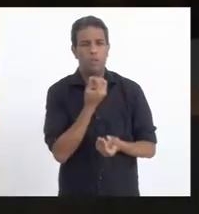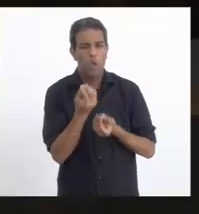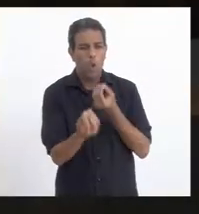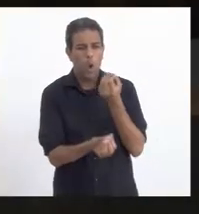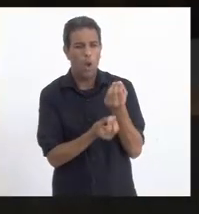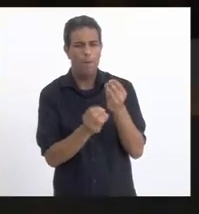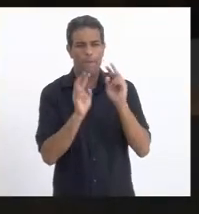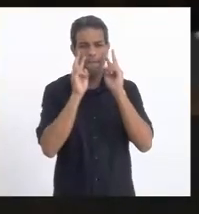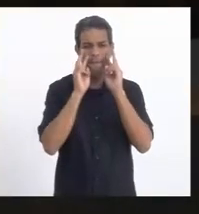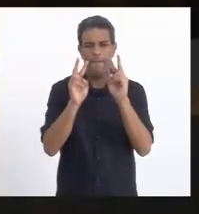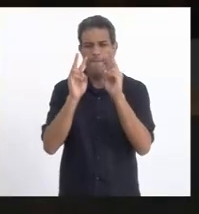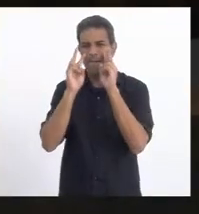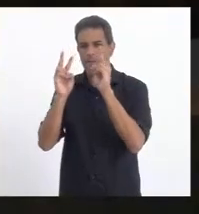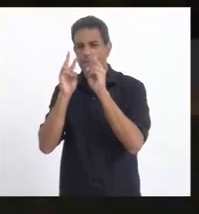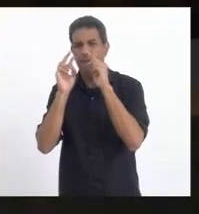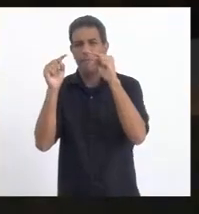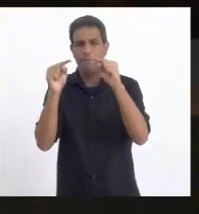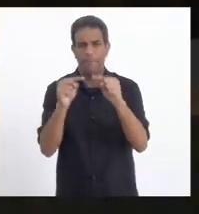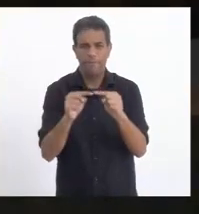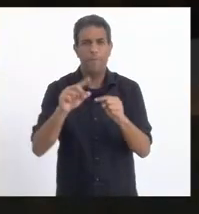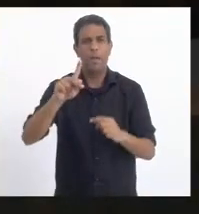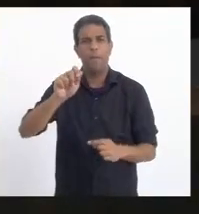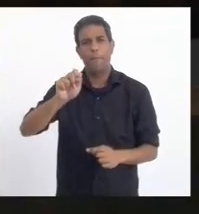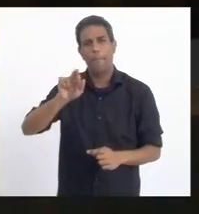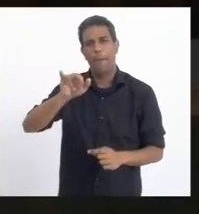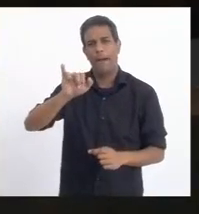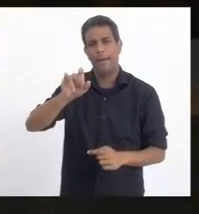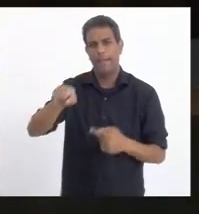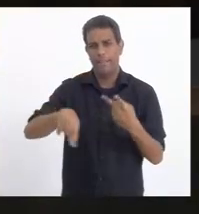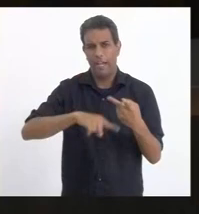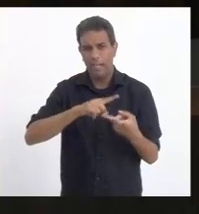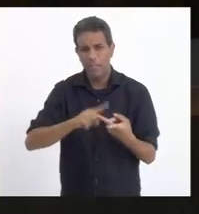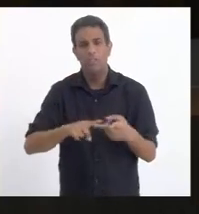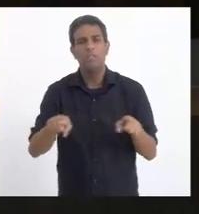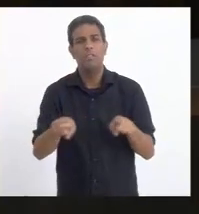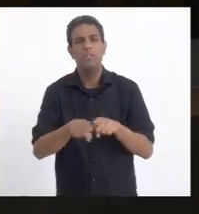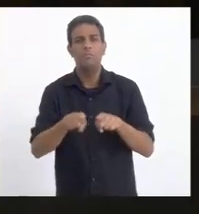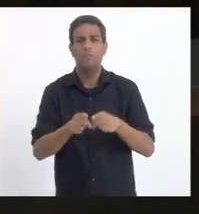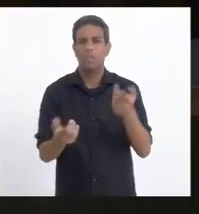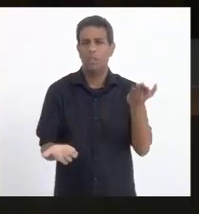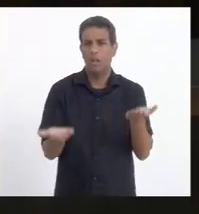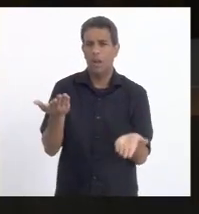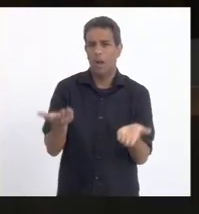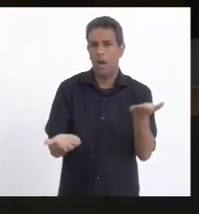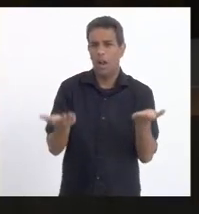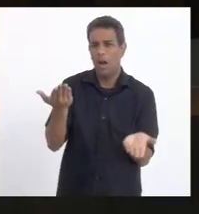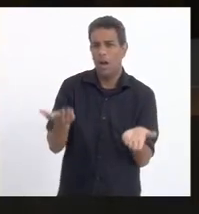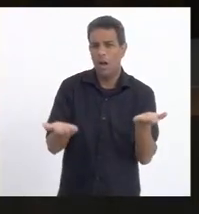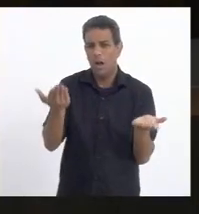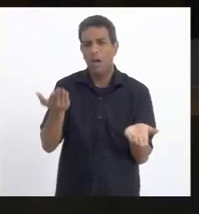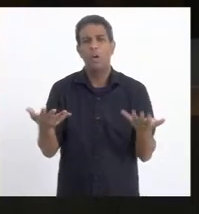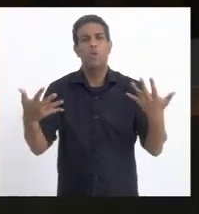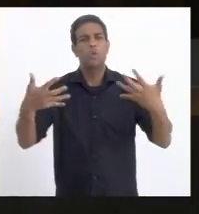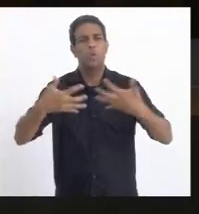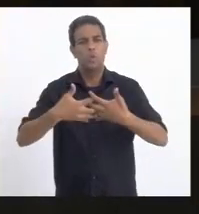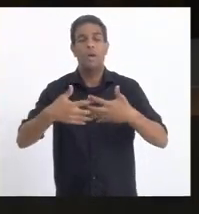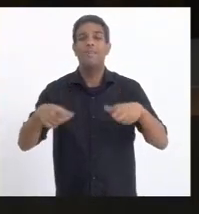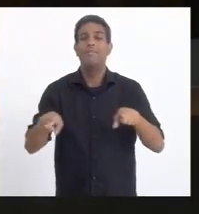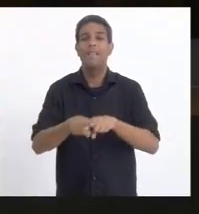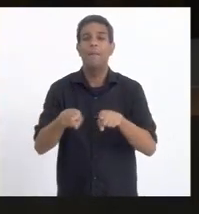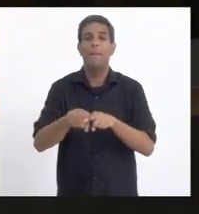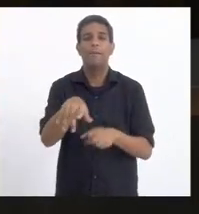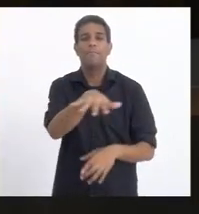é o olhar da paridade o nosso olhar para a equiparação das gratificações